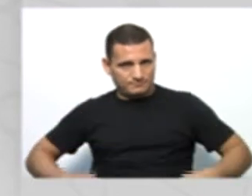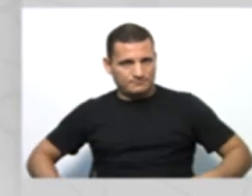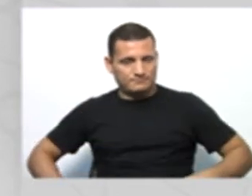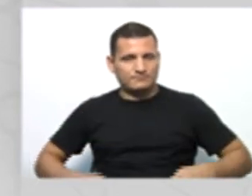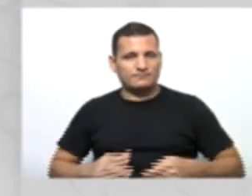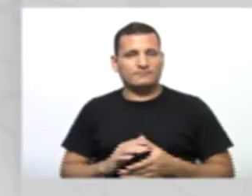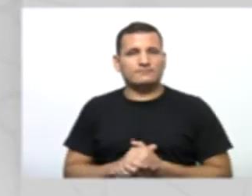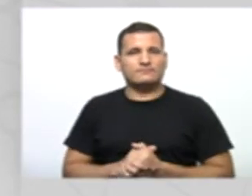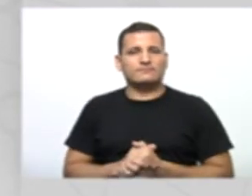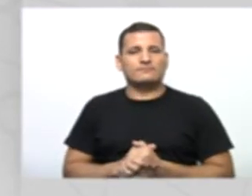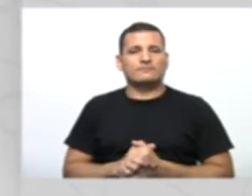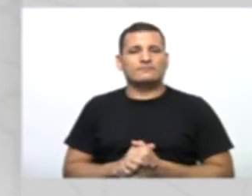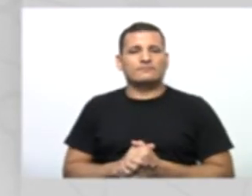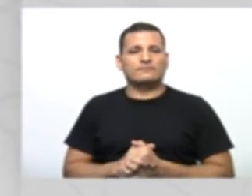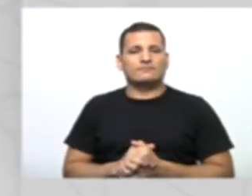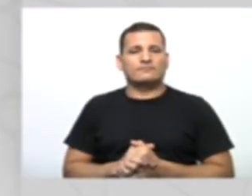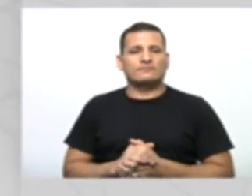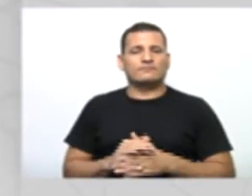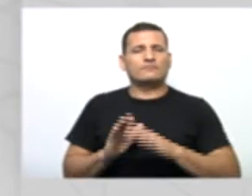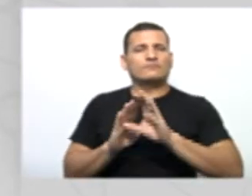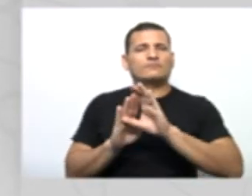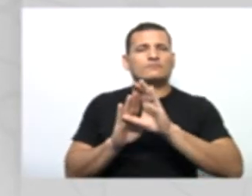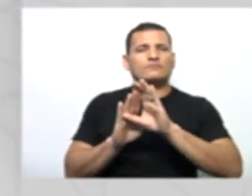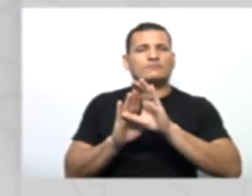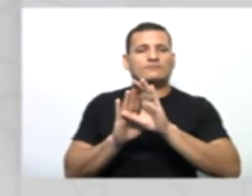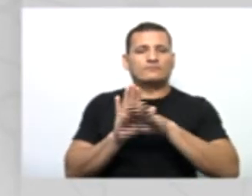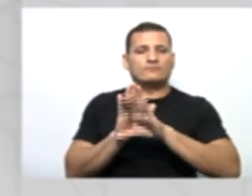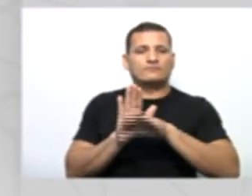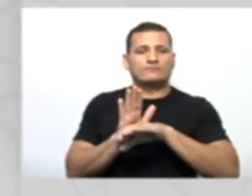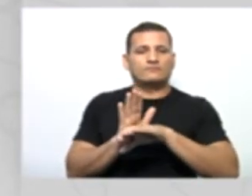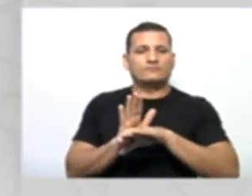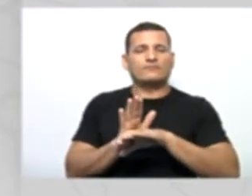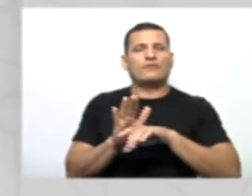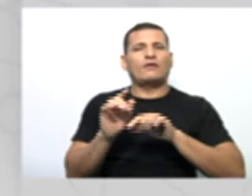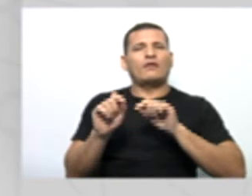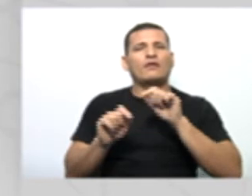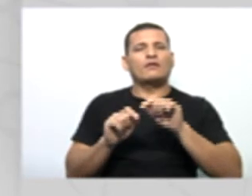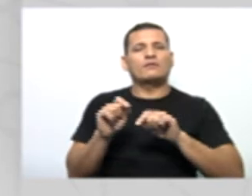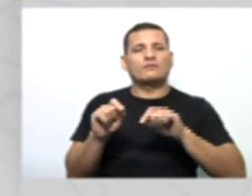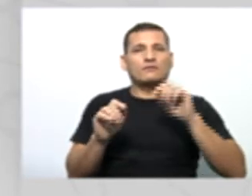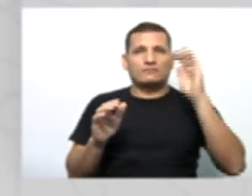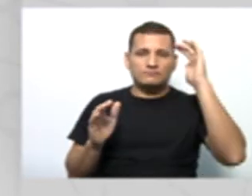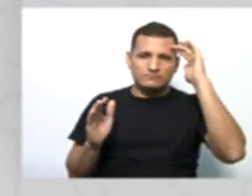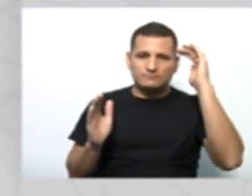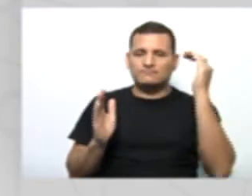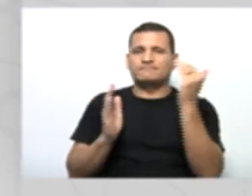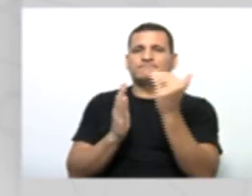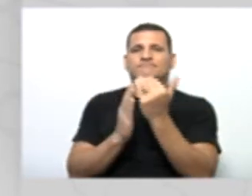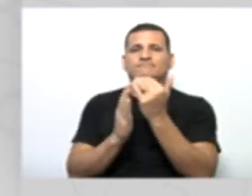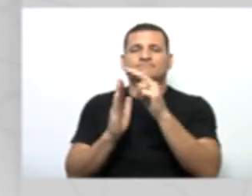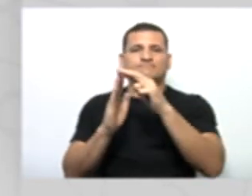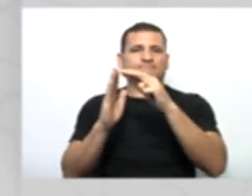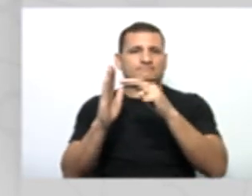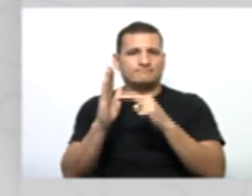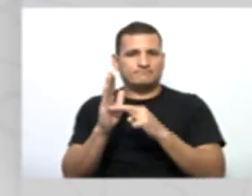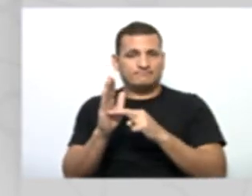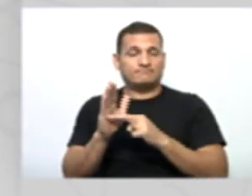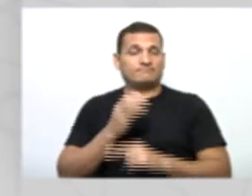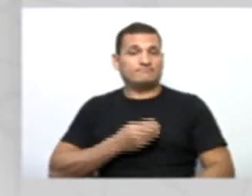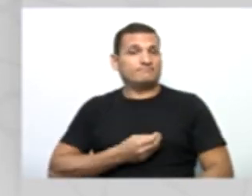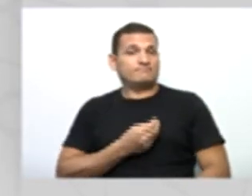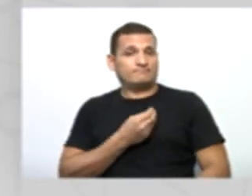o conceito, né, define a conduta humana como aquilo que deve respeitar normas implícitas no convívio